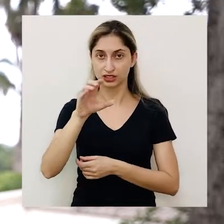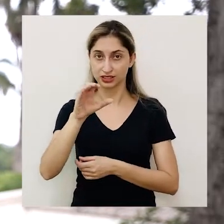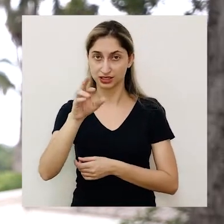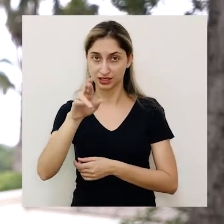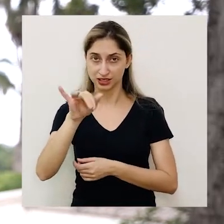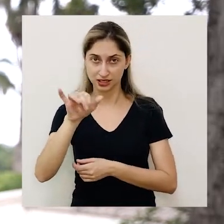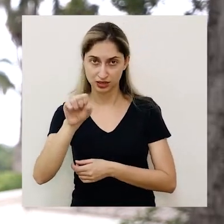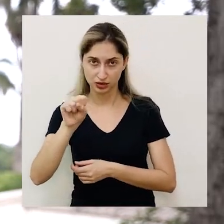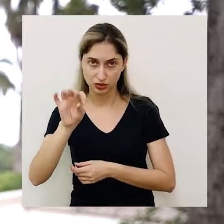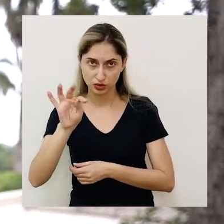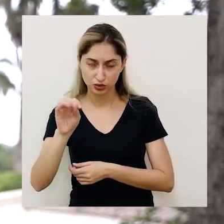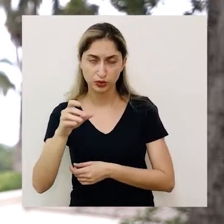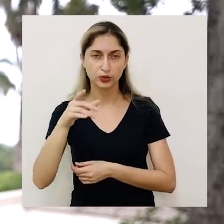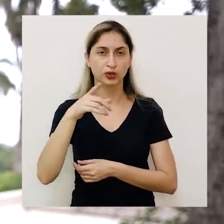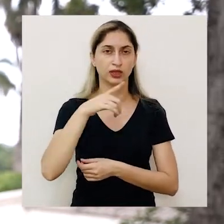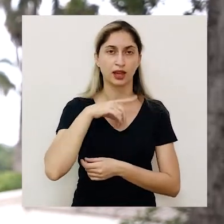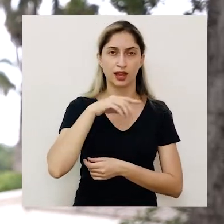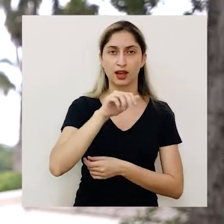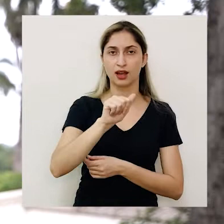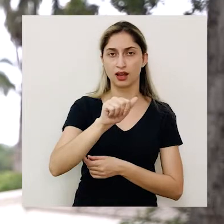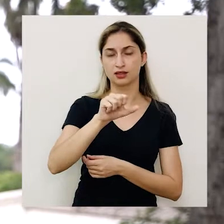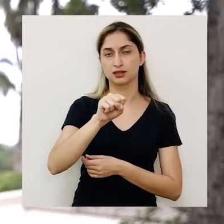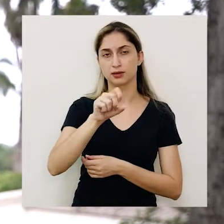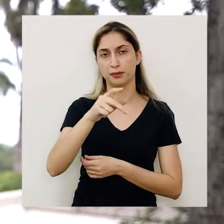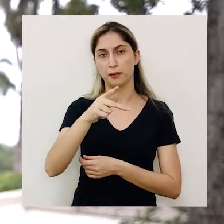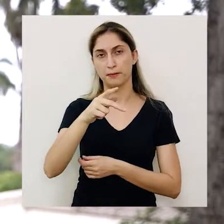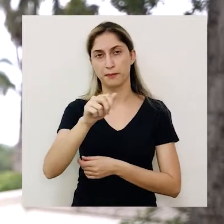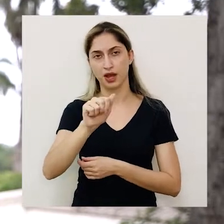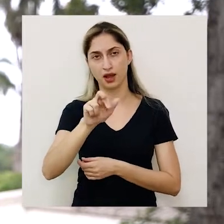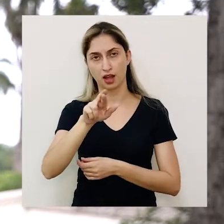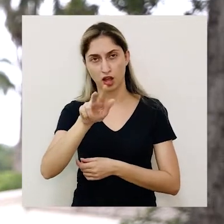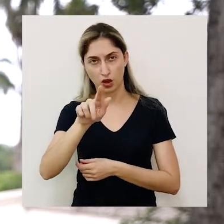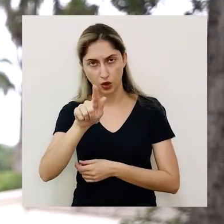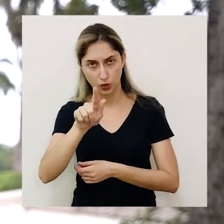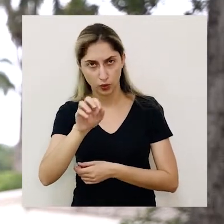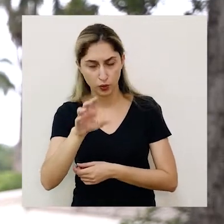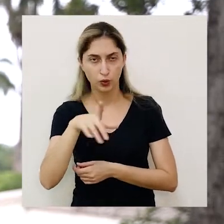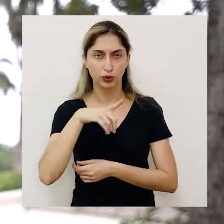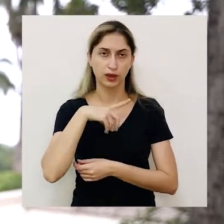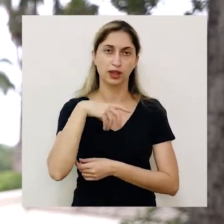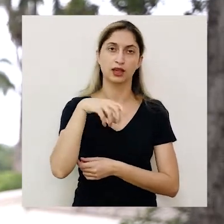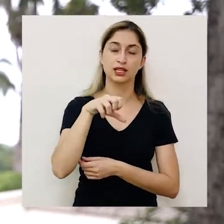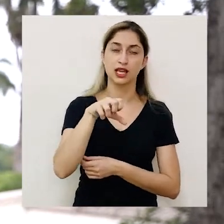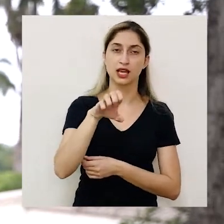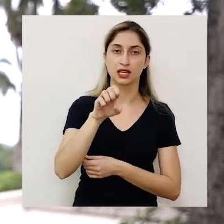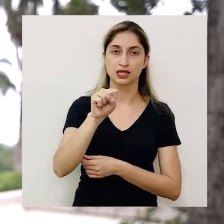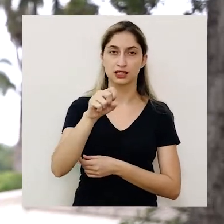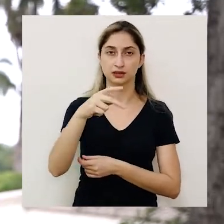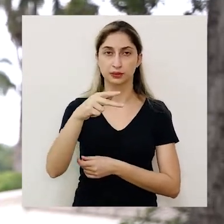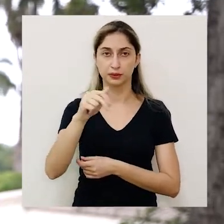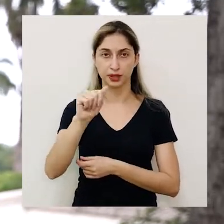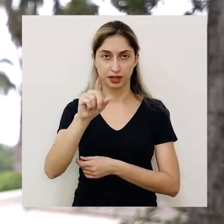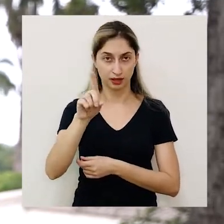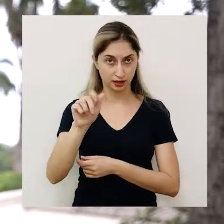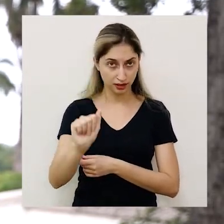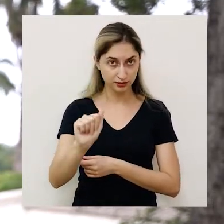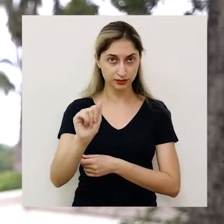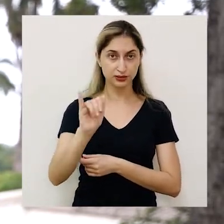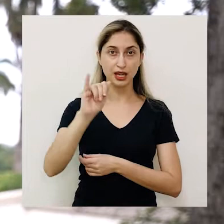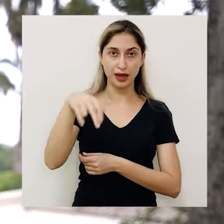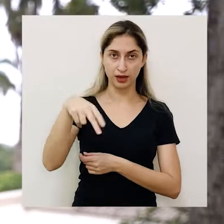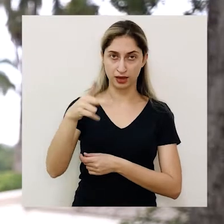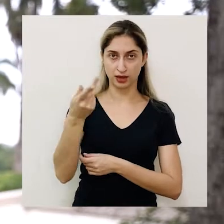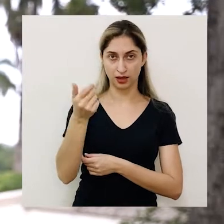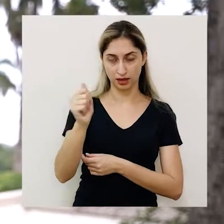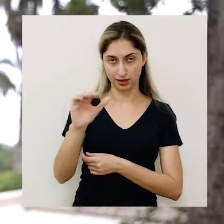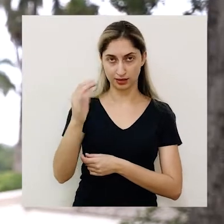aqui a gente tem aspargos, plumoso, a gente tem espada de Yansan. E